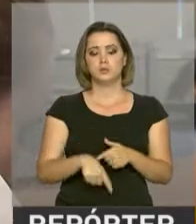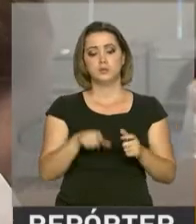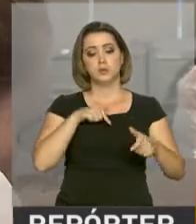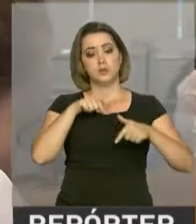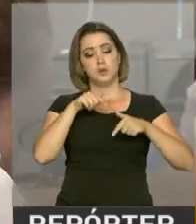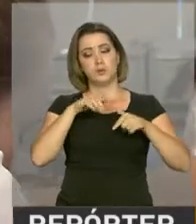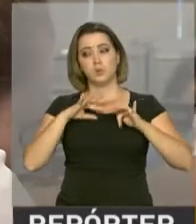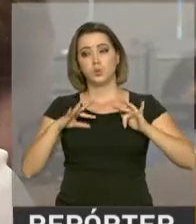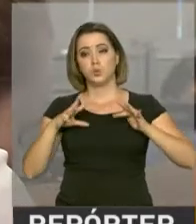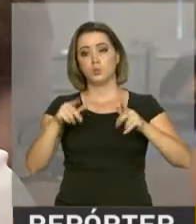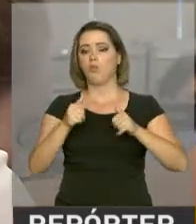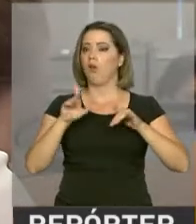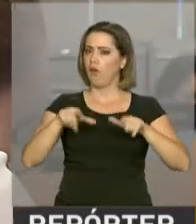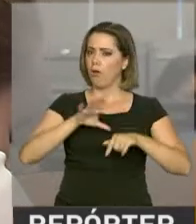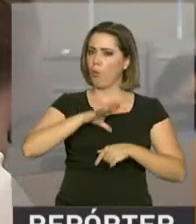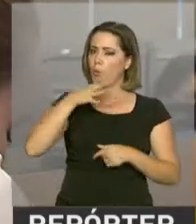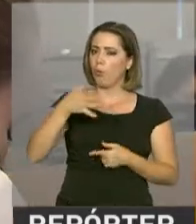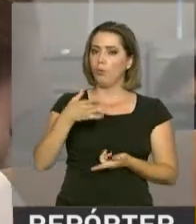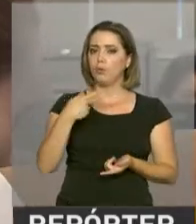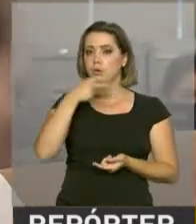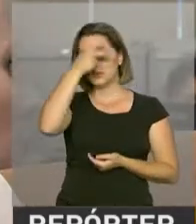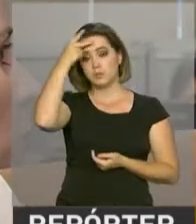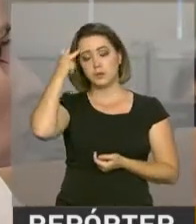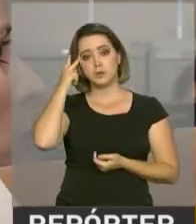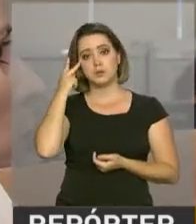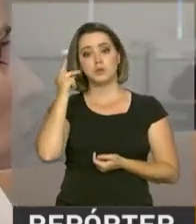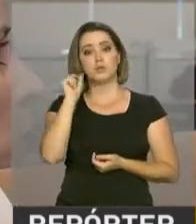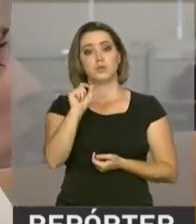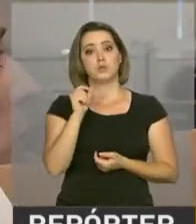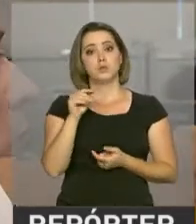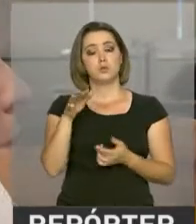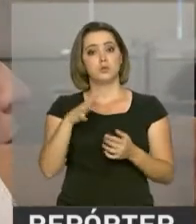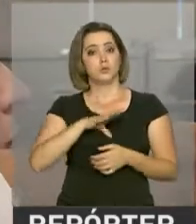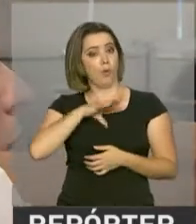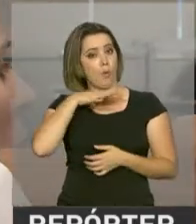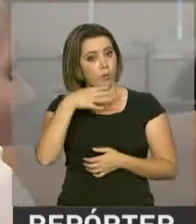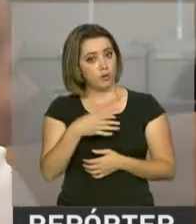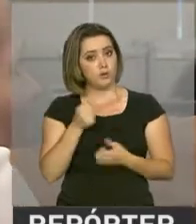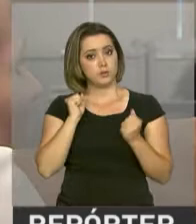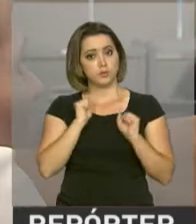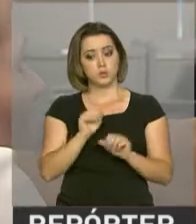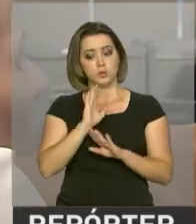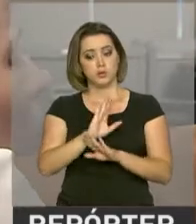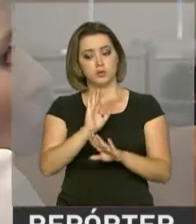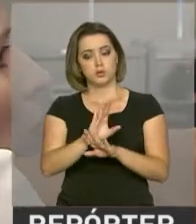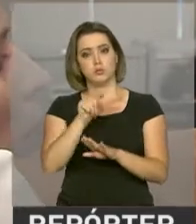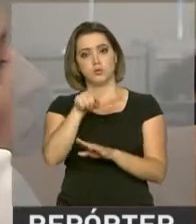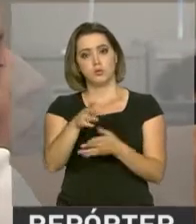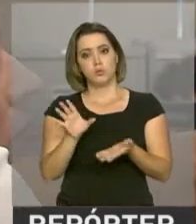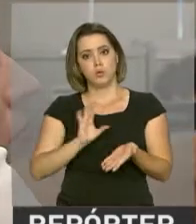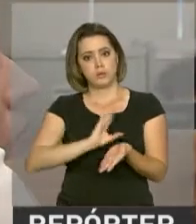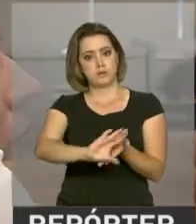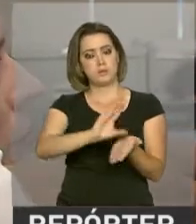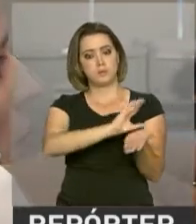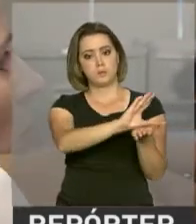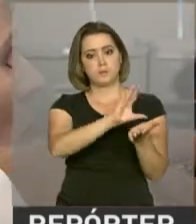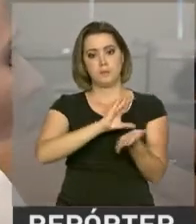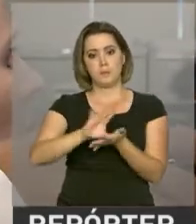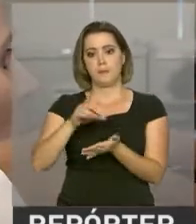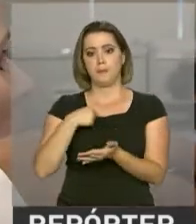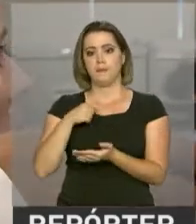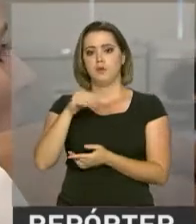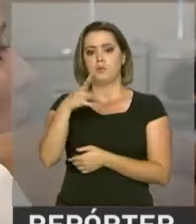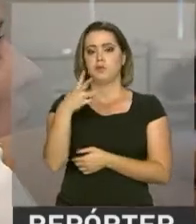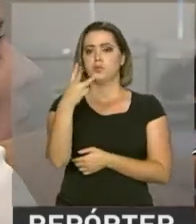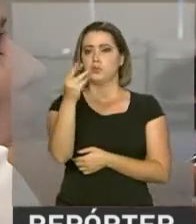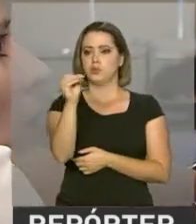os empregados e de grande orgulho os empregados estão muito orgulhosos de poder contribuir com essa injeção que vai haver de mais